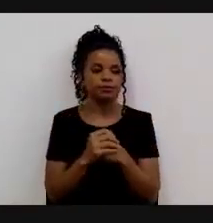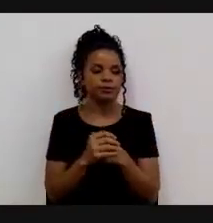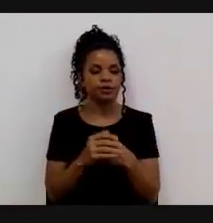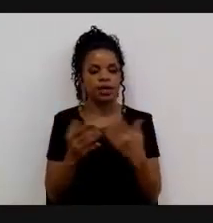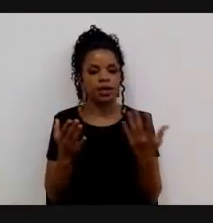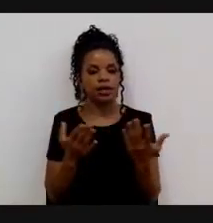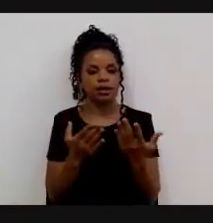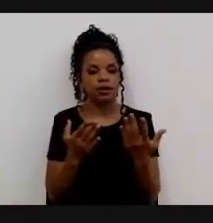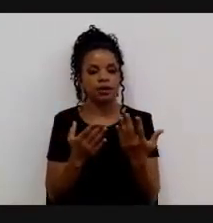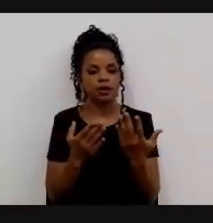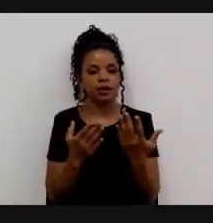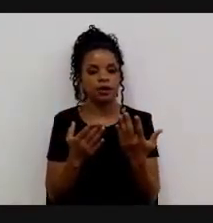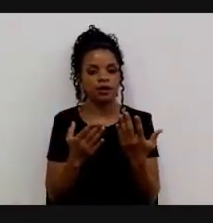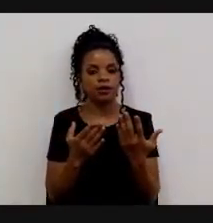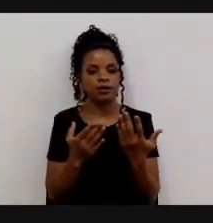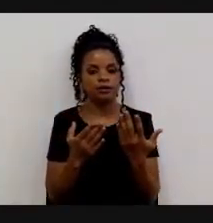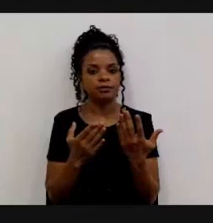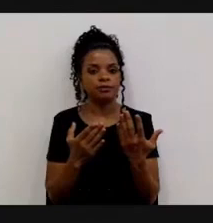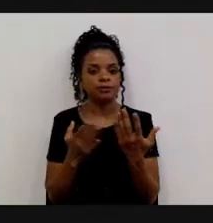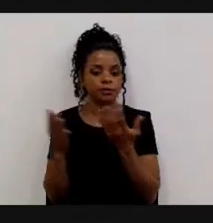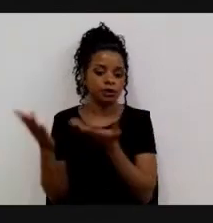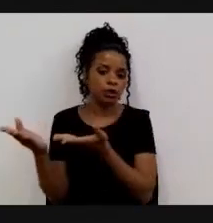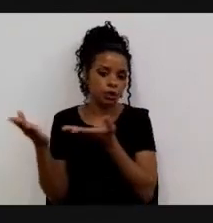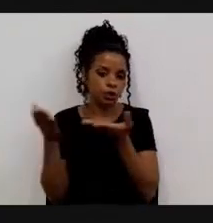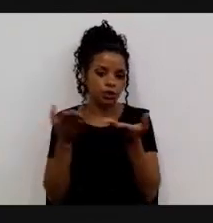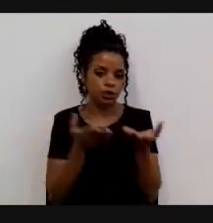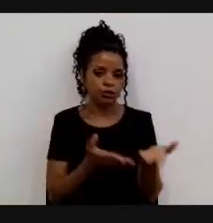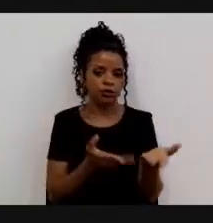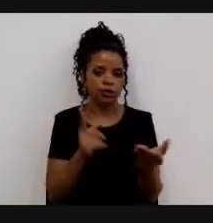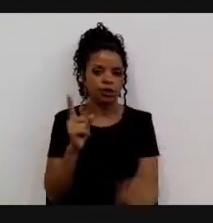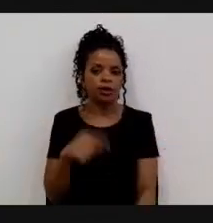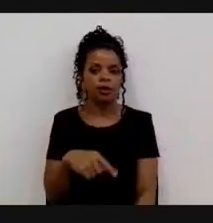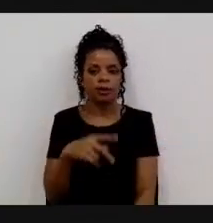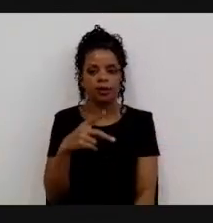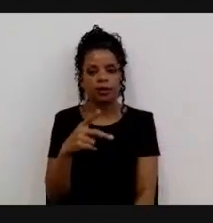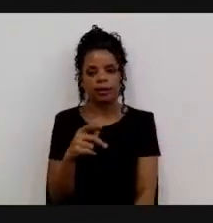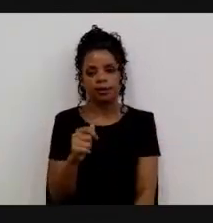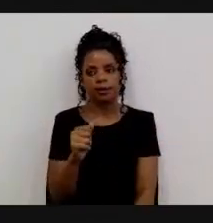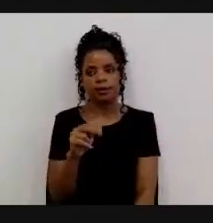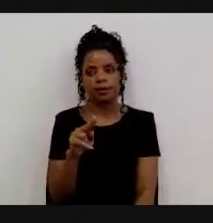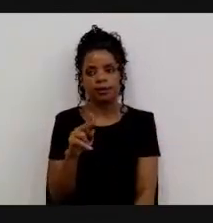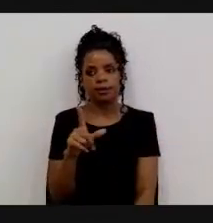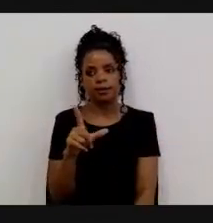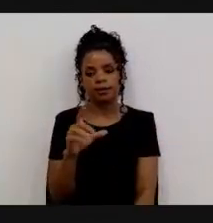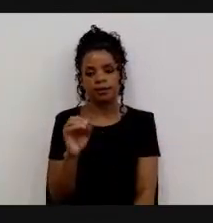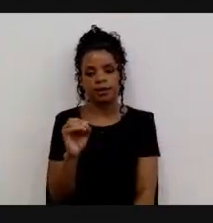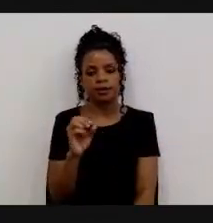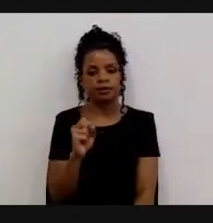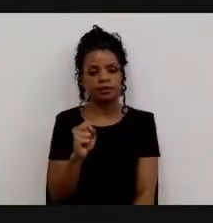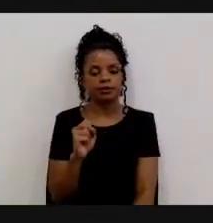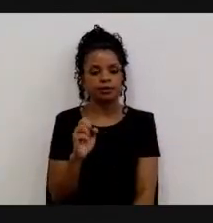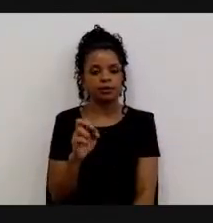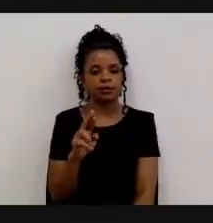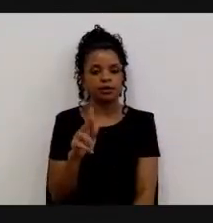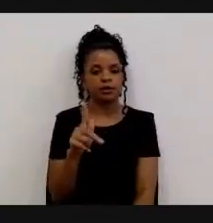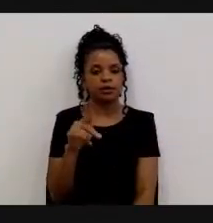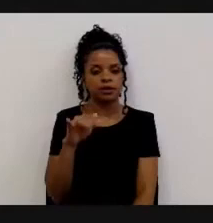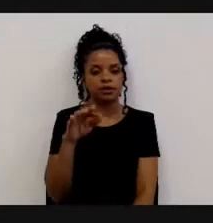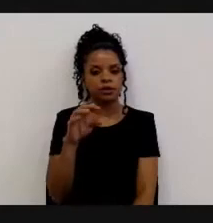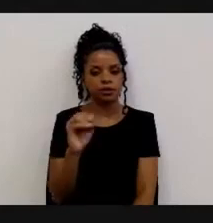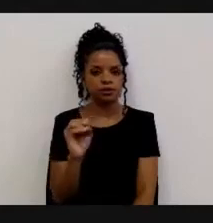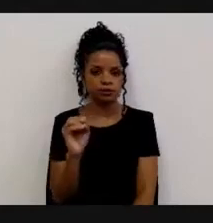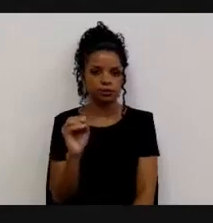queria convidar agora, na sequência, o Paulo Sérgio Corrêa da Silva Júnior,